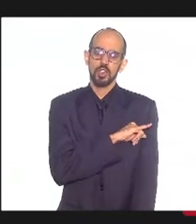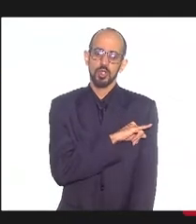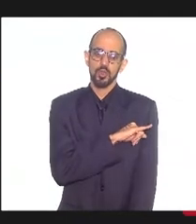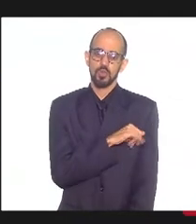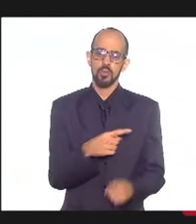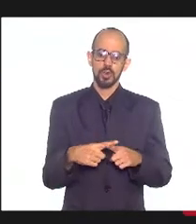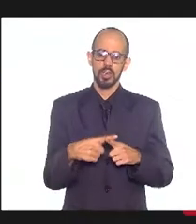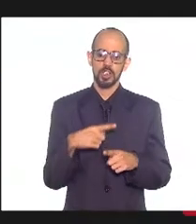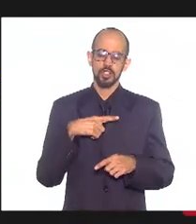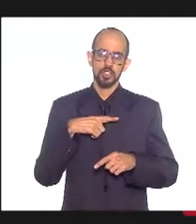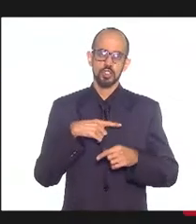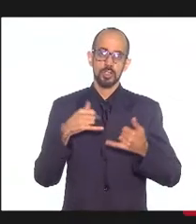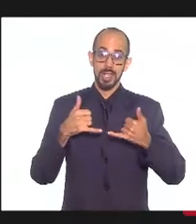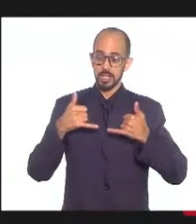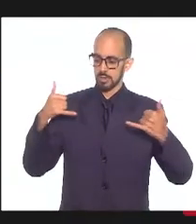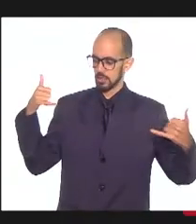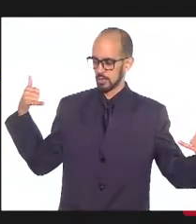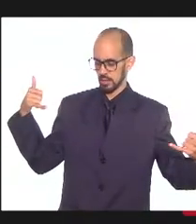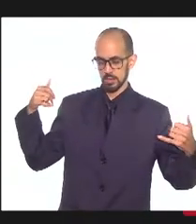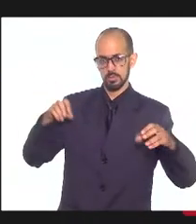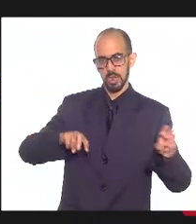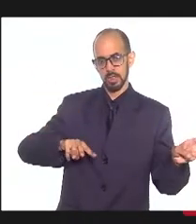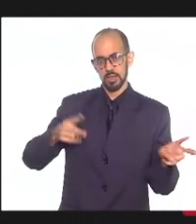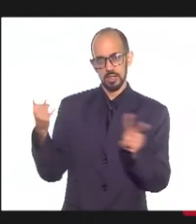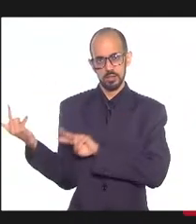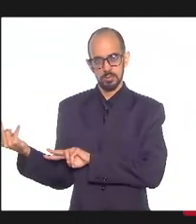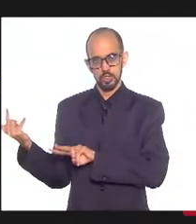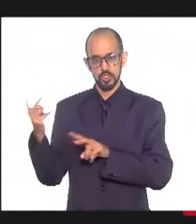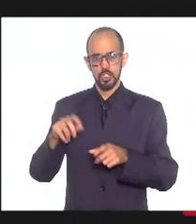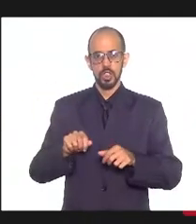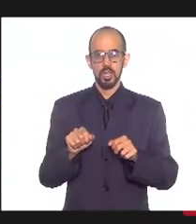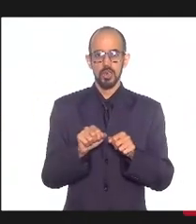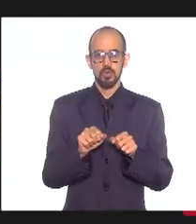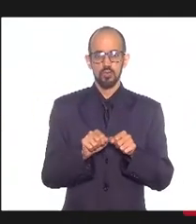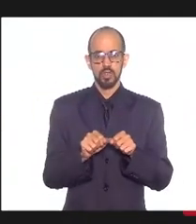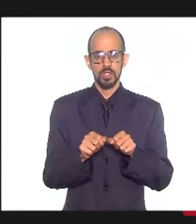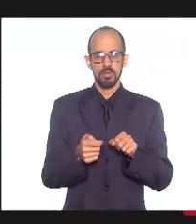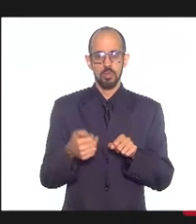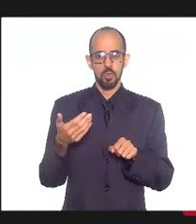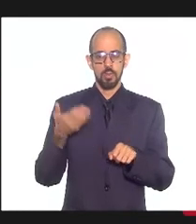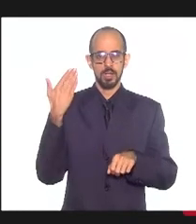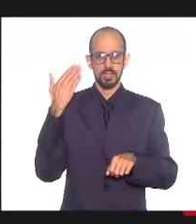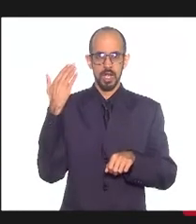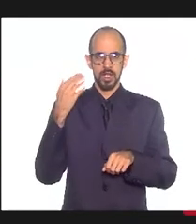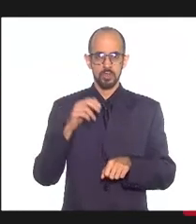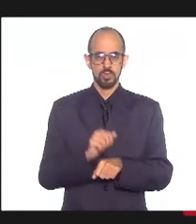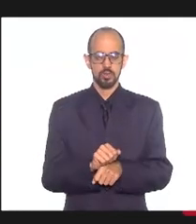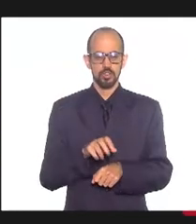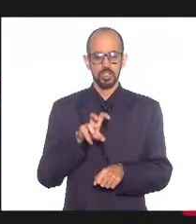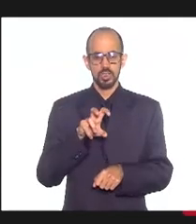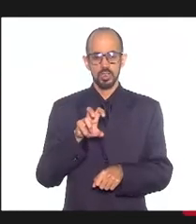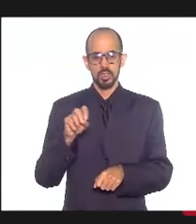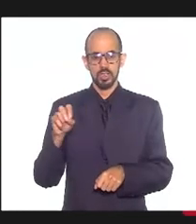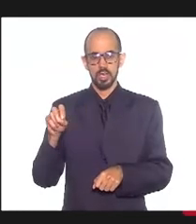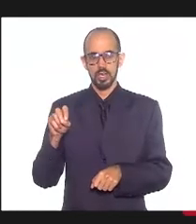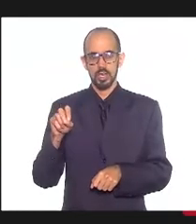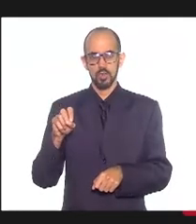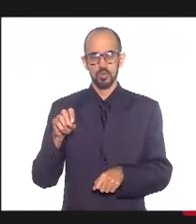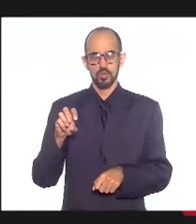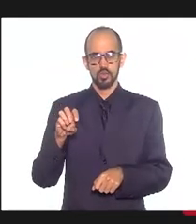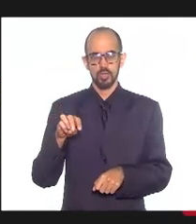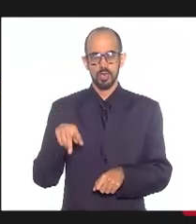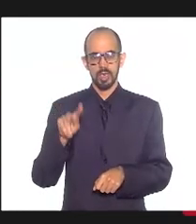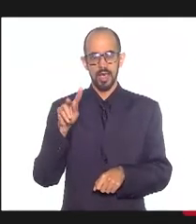de transmissão para injetar, está aí uma linha de transmissão recentemente feita pela State Grid, em 500 kV, chegando em Paracambi, onde você